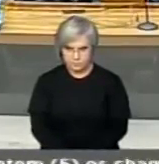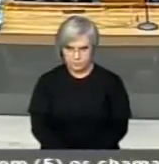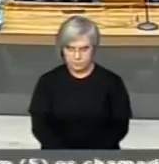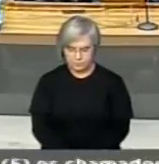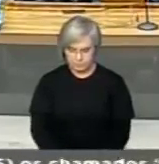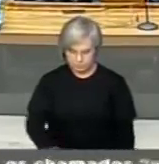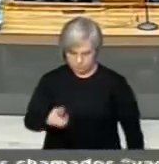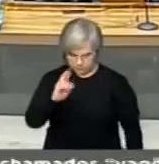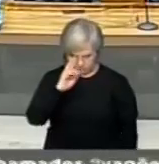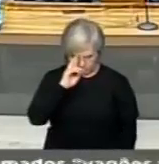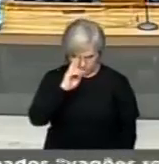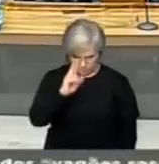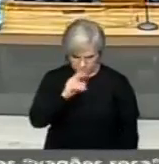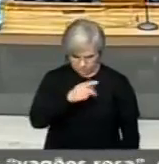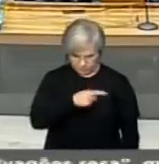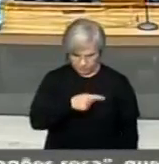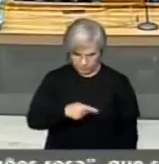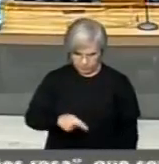senhor presidente,